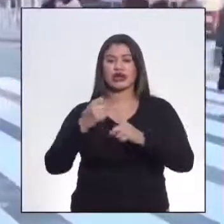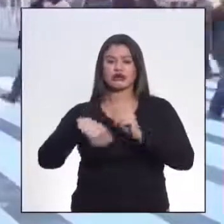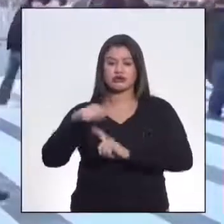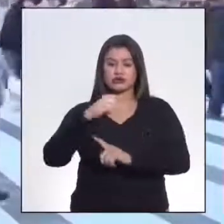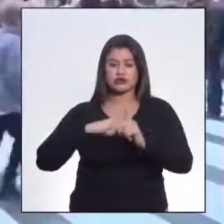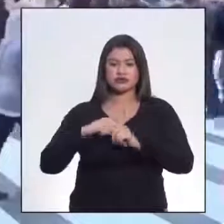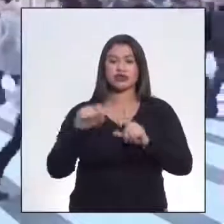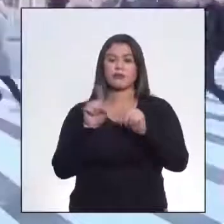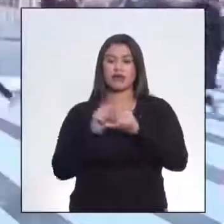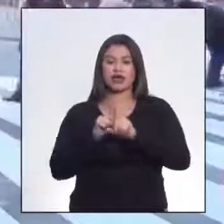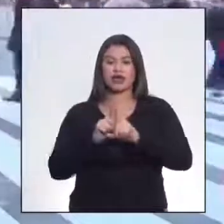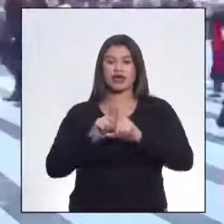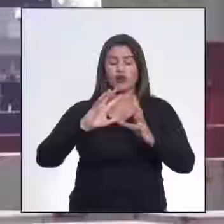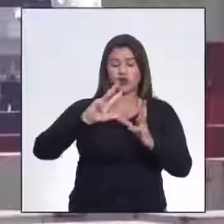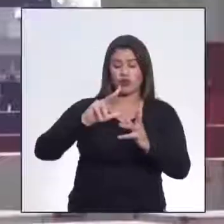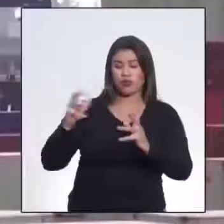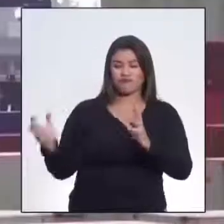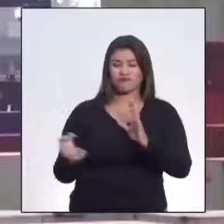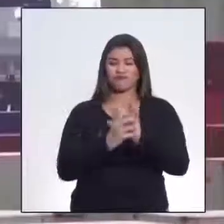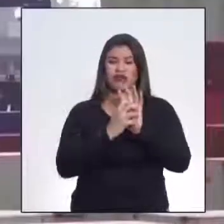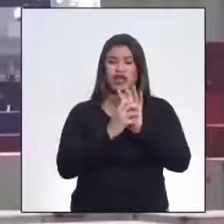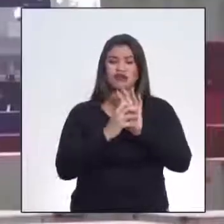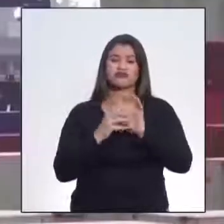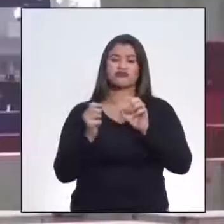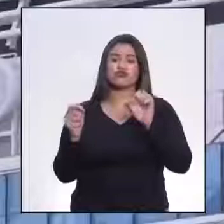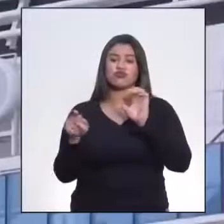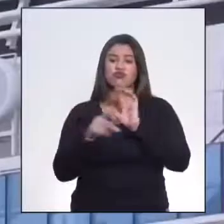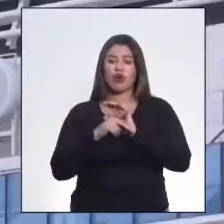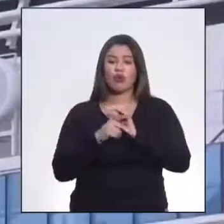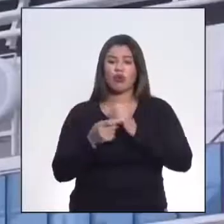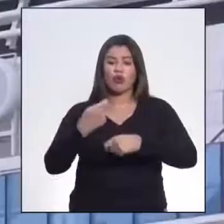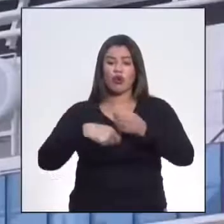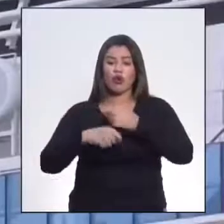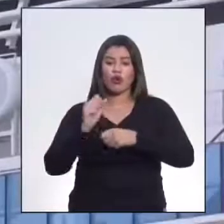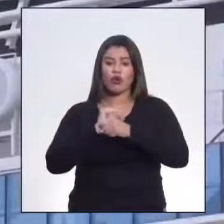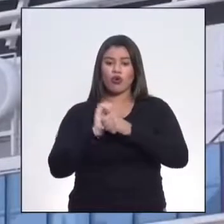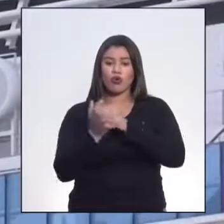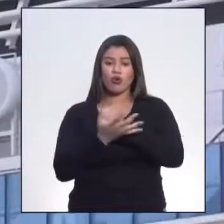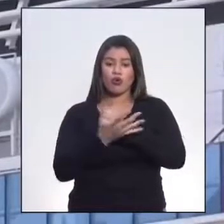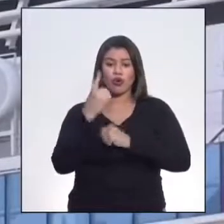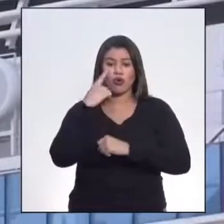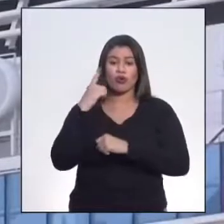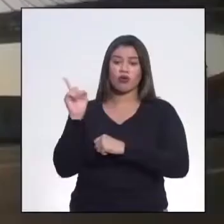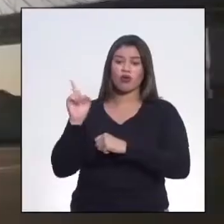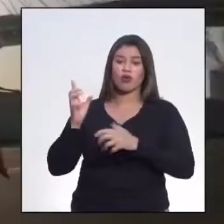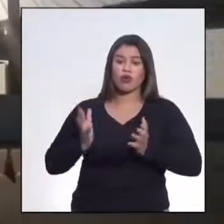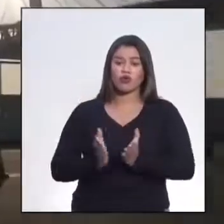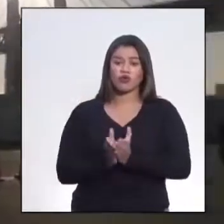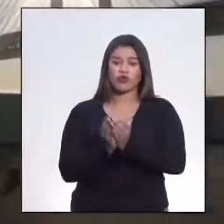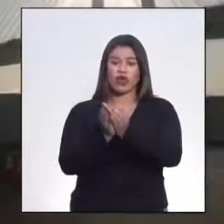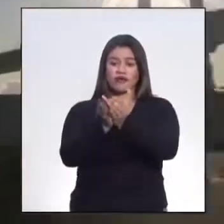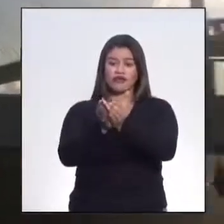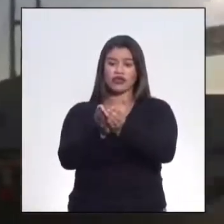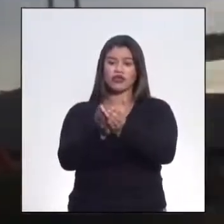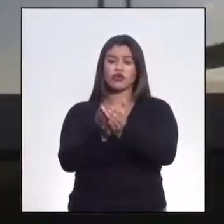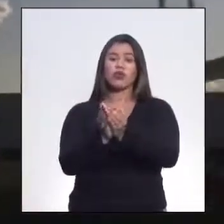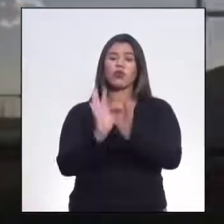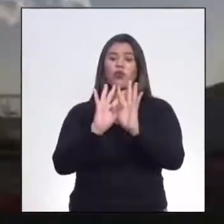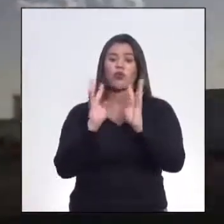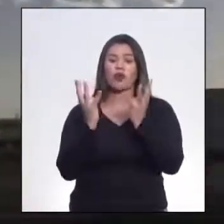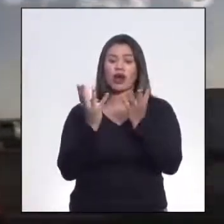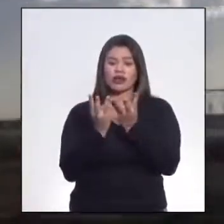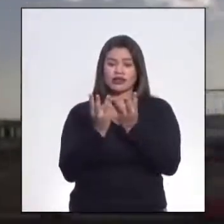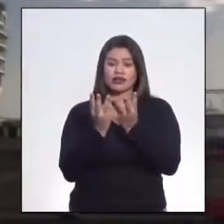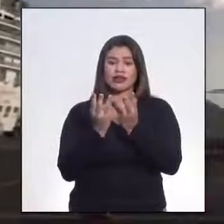Enquanto o mundo sente os efeitos econômicos do novo coronavírus, o navio de cruzeiro Diamond Princess, que está em quarentena na